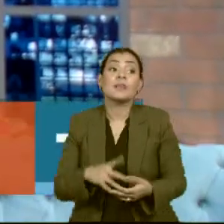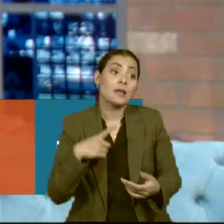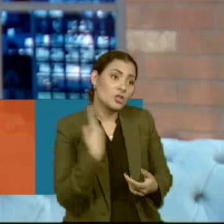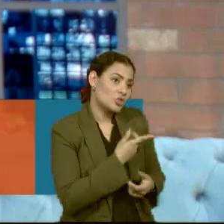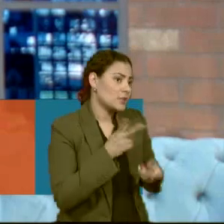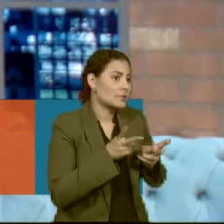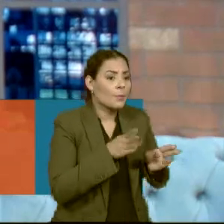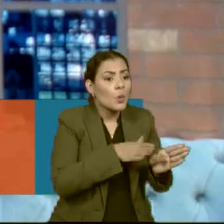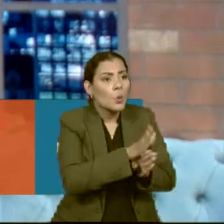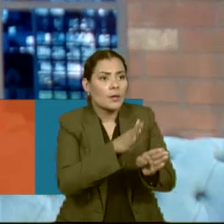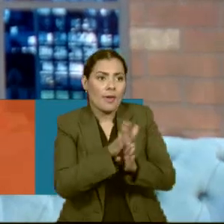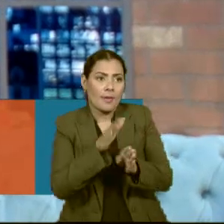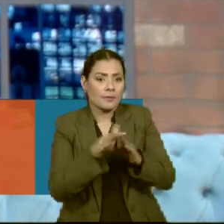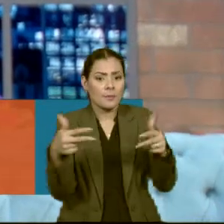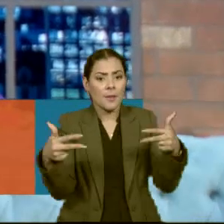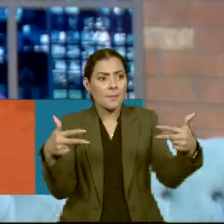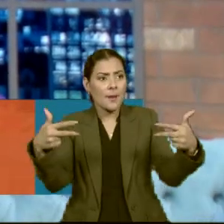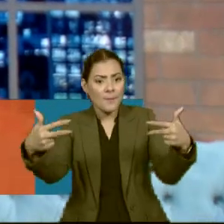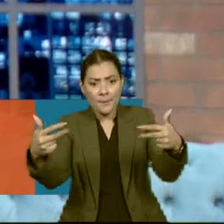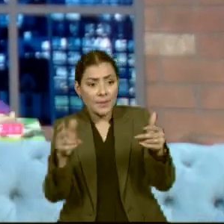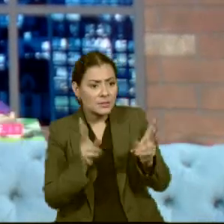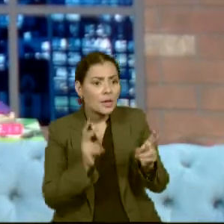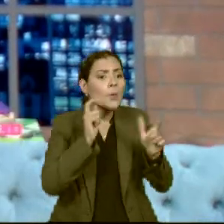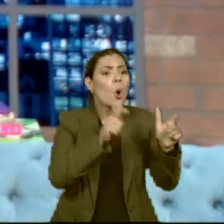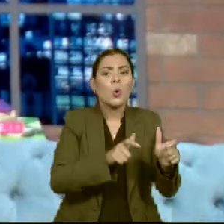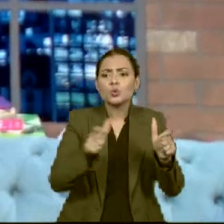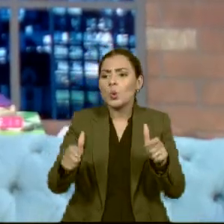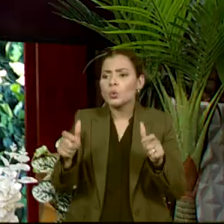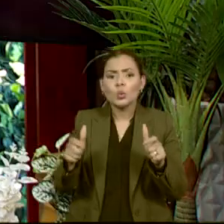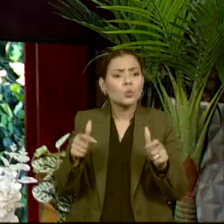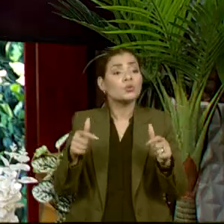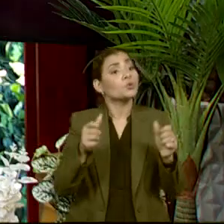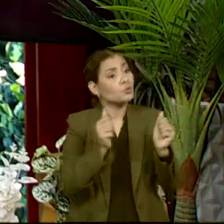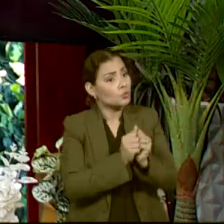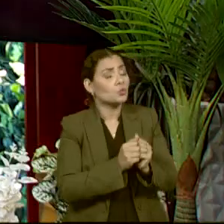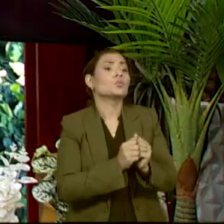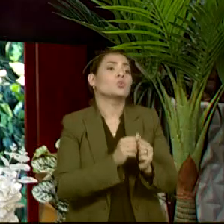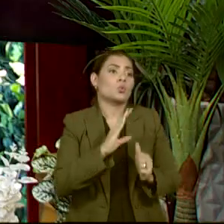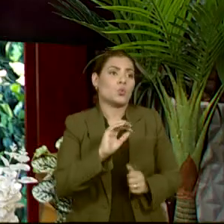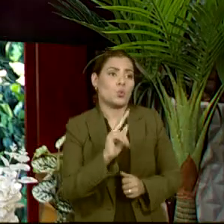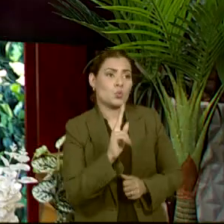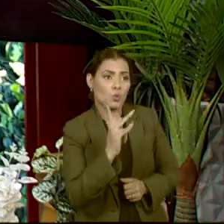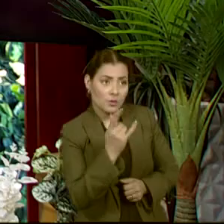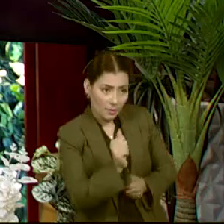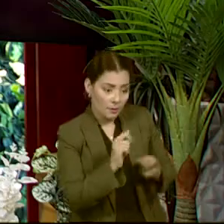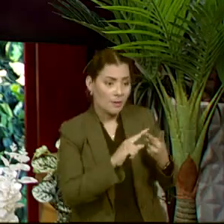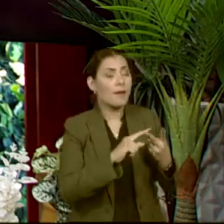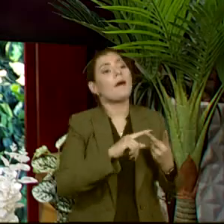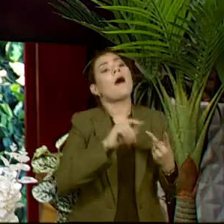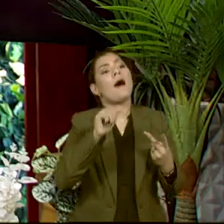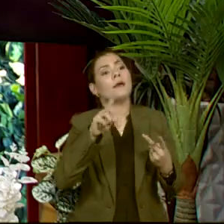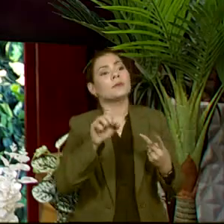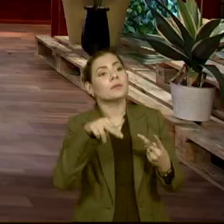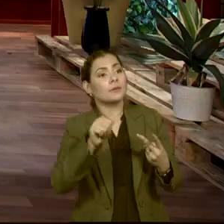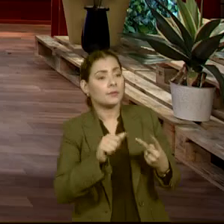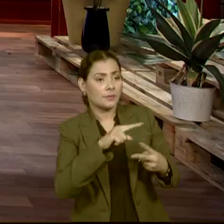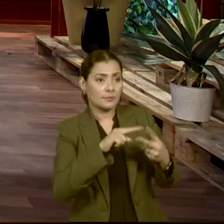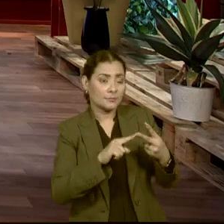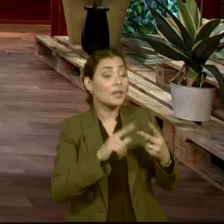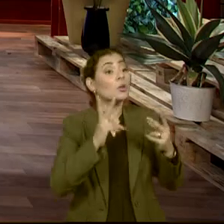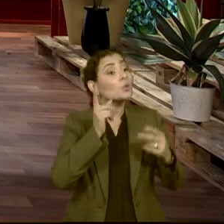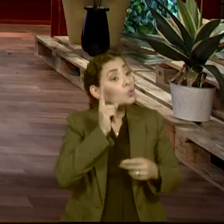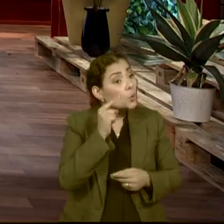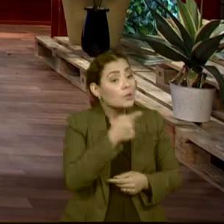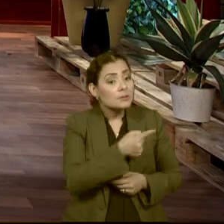desce e começa a escalonar as câmeras, os planos que a gente vai usar com a Adriana com o Cunha que está em casa. Toda semana tem um entrevistado de telão